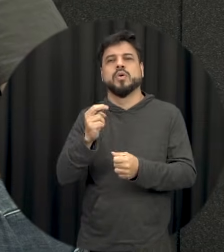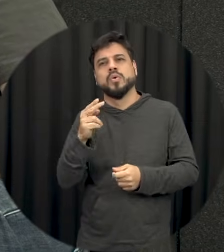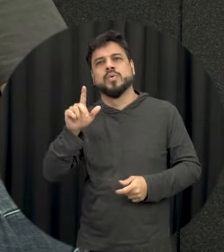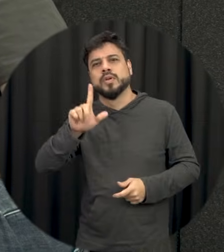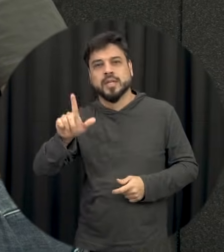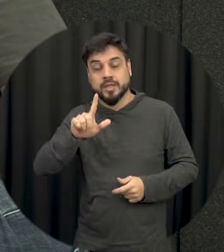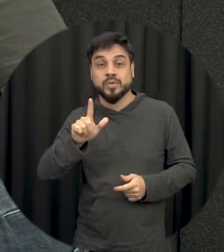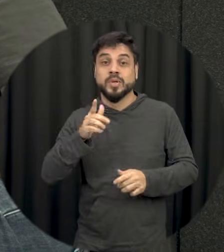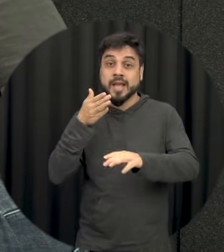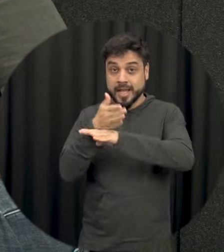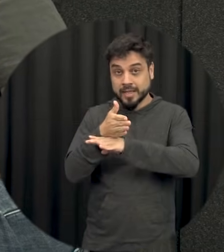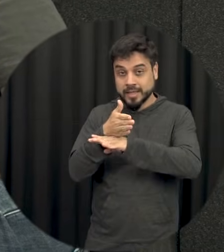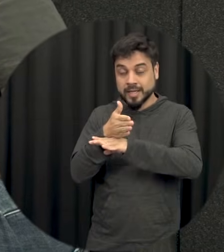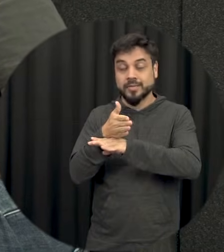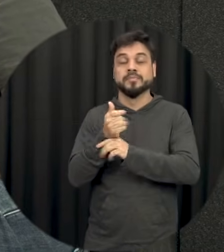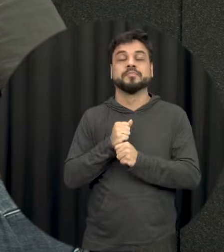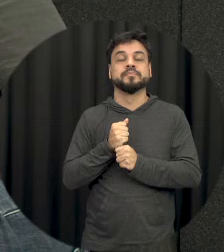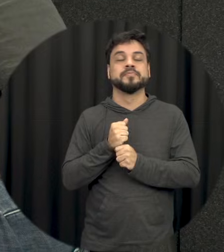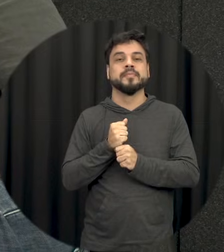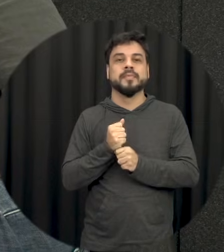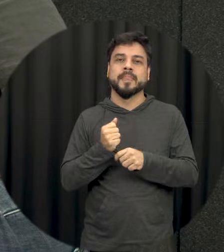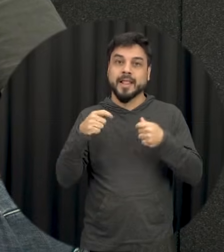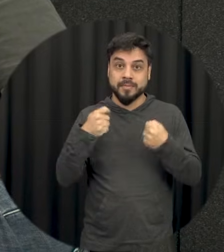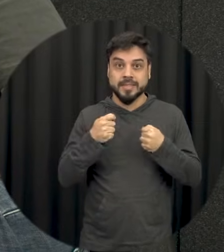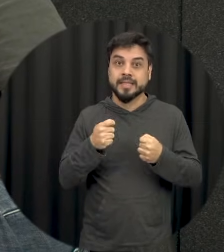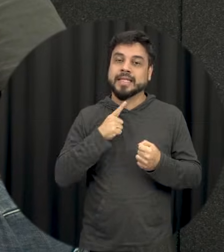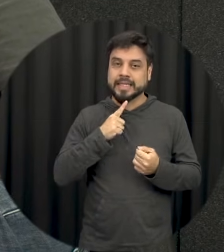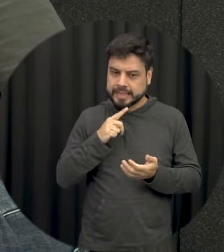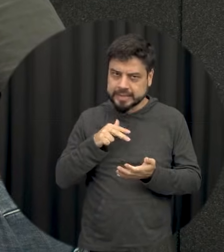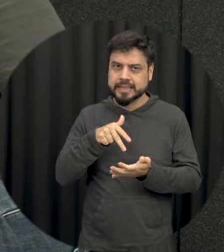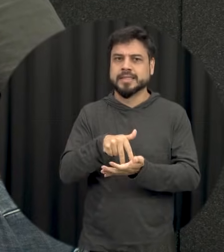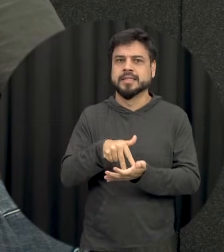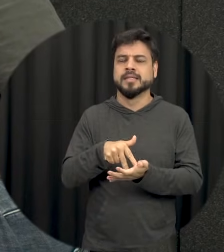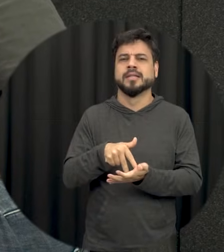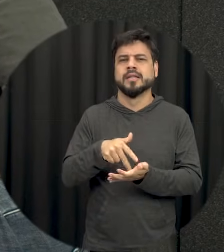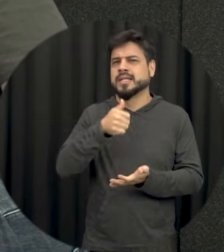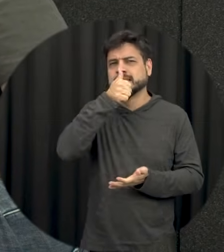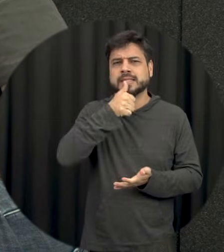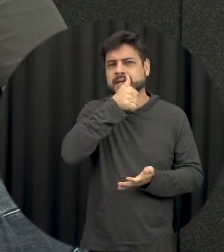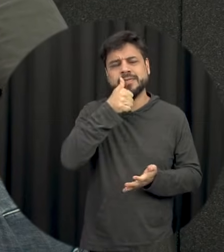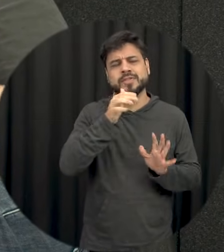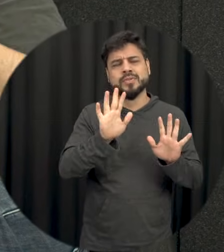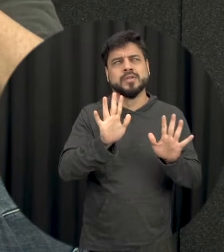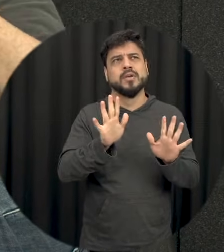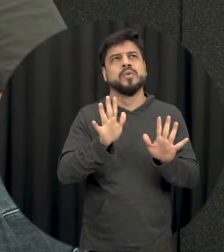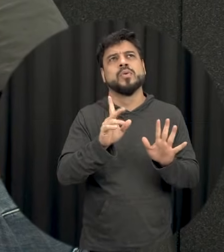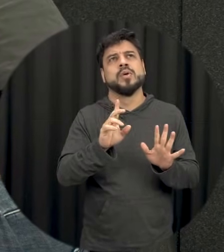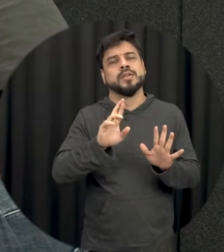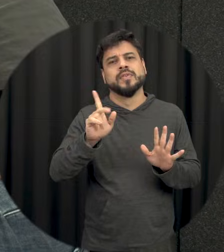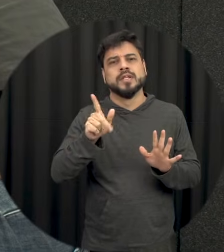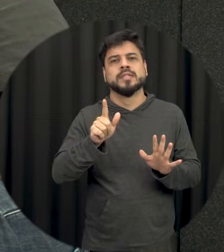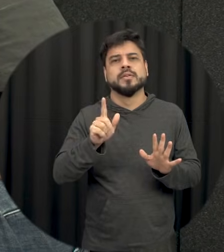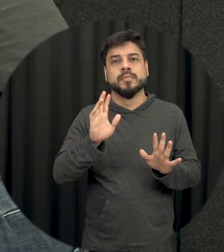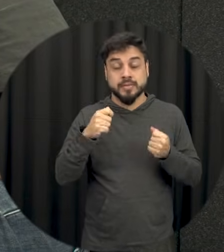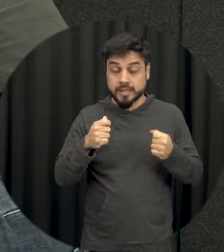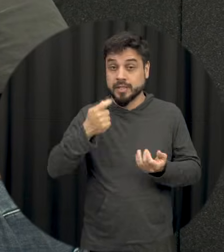que ter uma disposição, não digo ao sacrifício, porque não é nenhum sacrifício, vamos dizer assim, assumir o